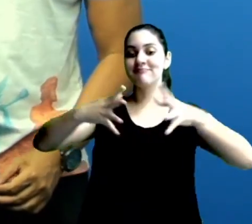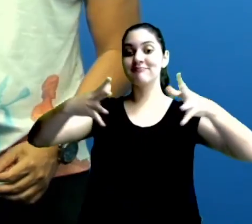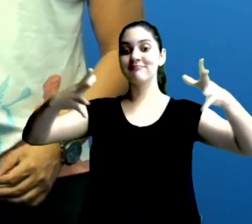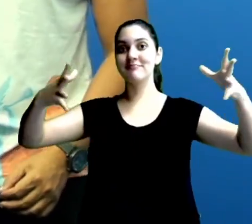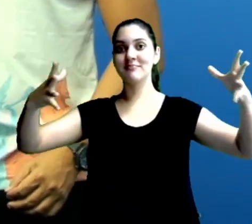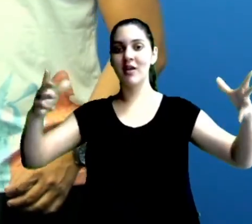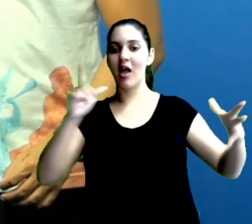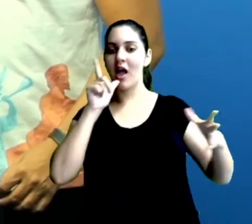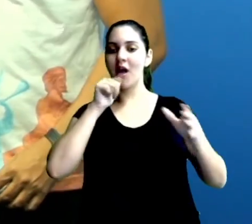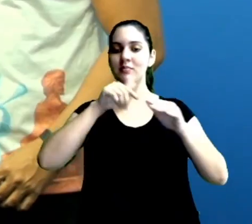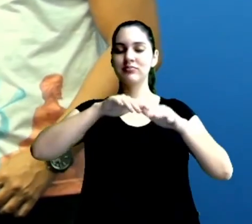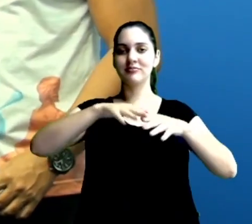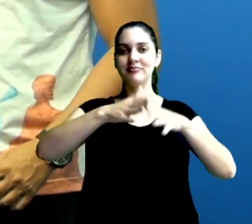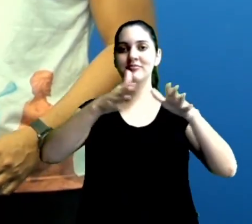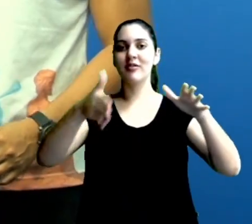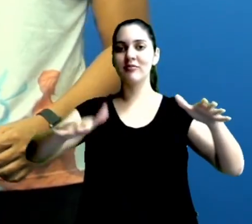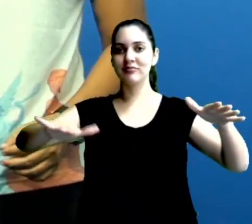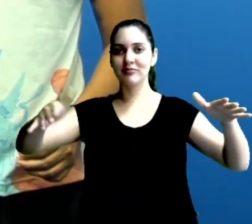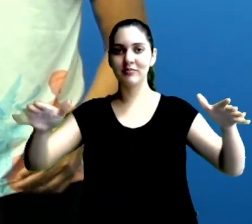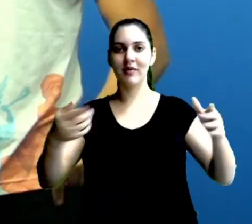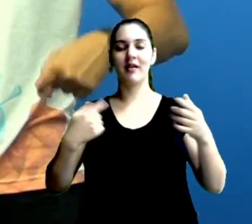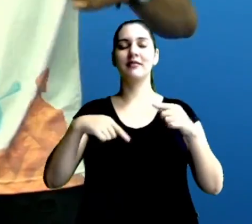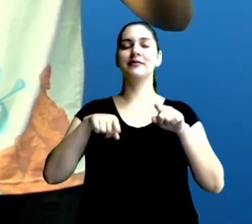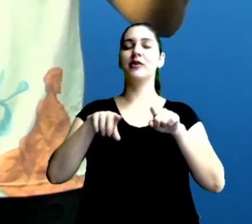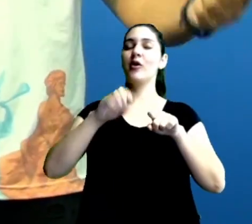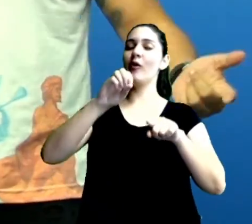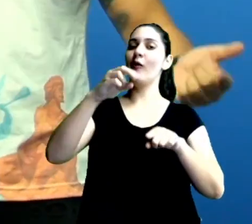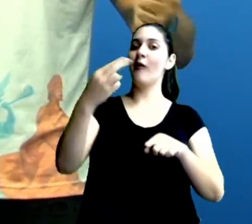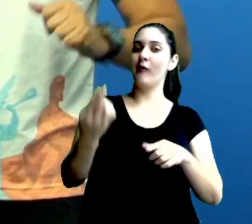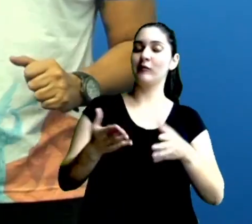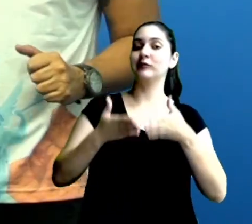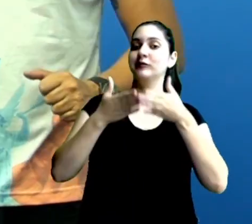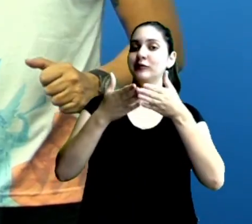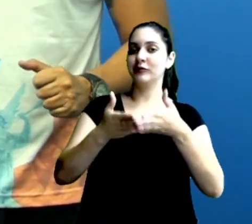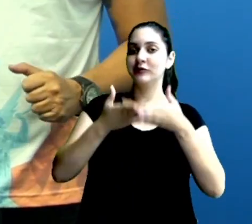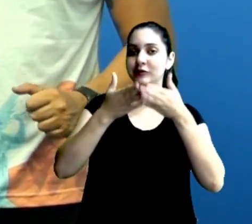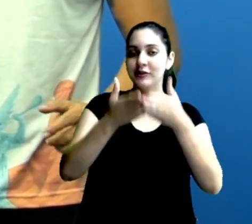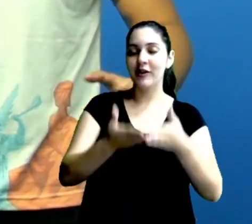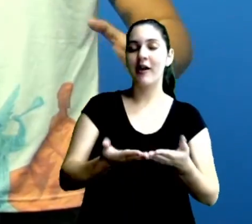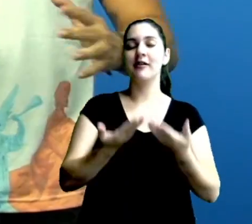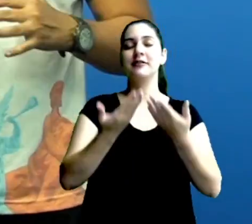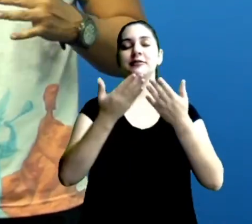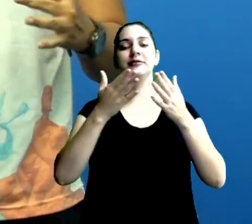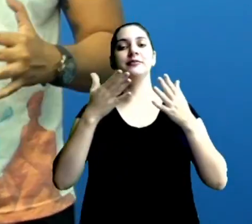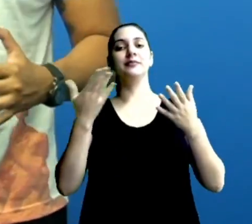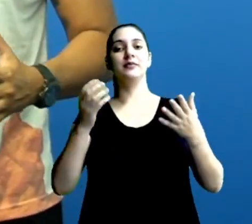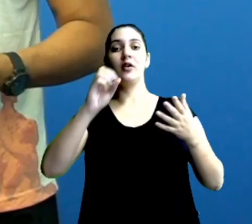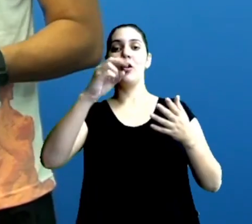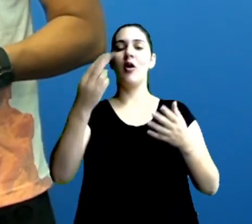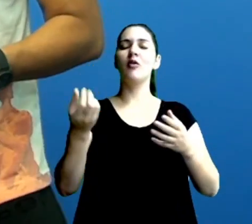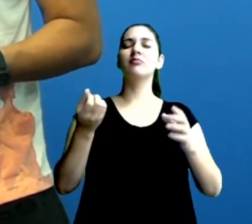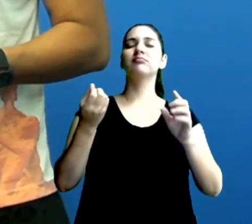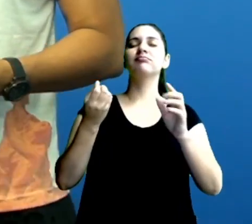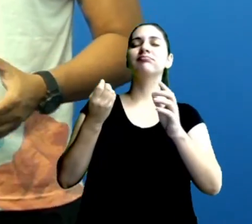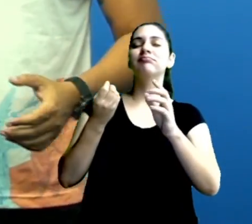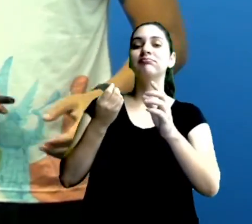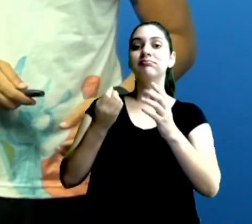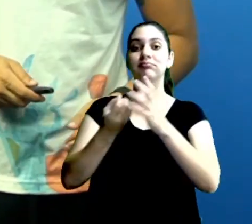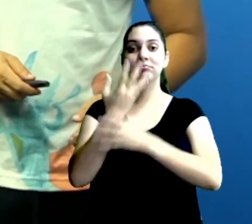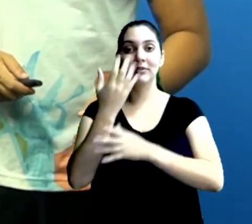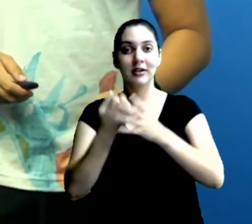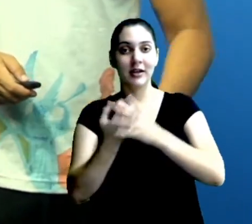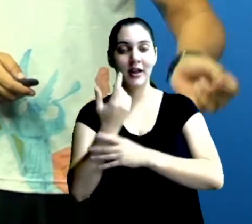expansão marítima e as grandes navegações ou as descobertas geográficas tratam todos da